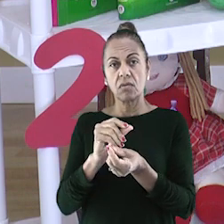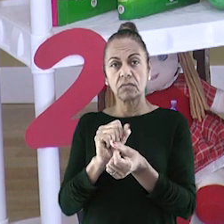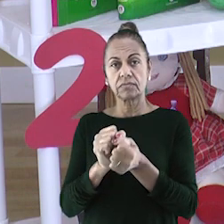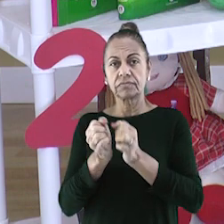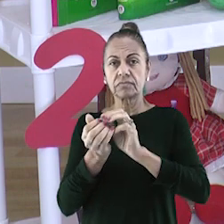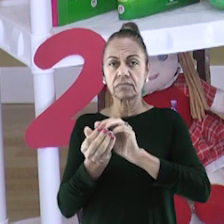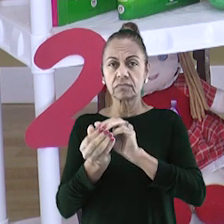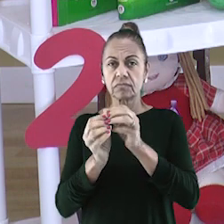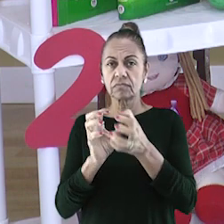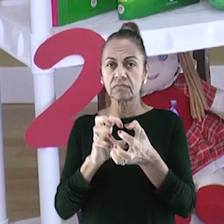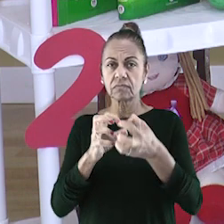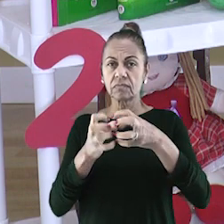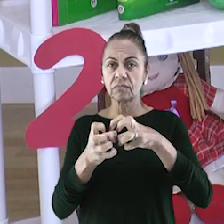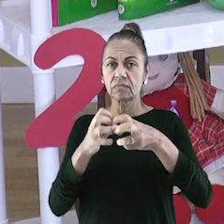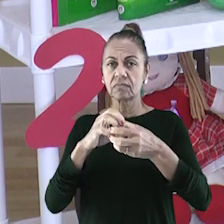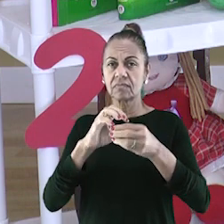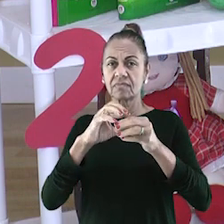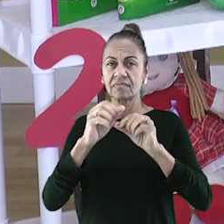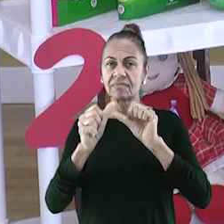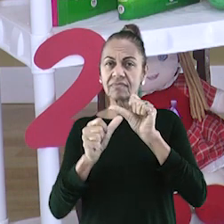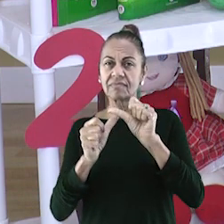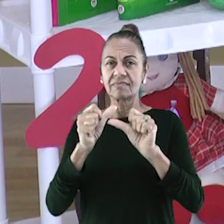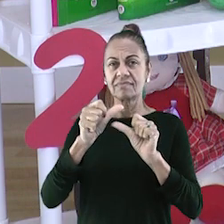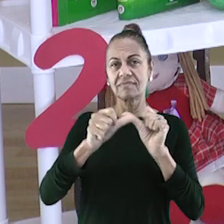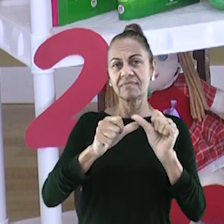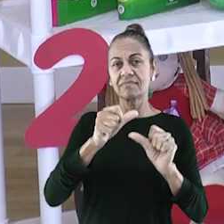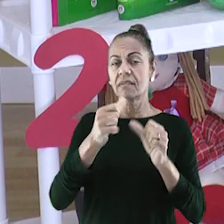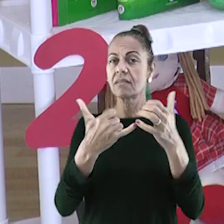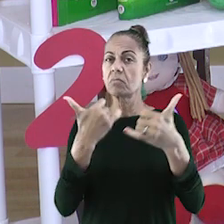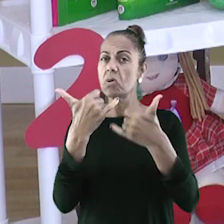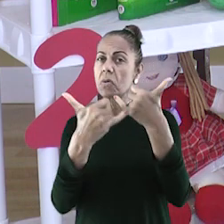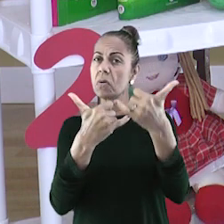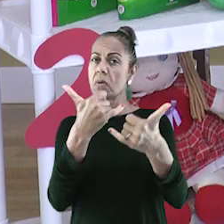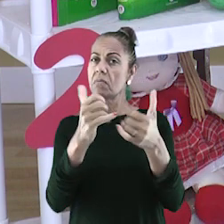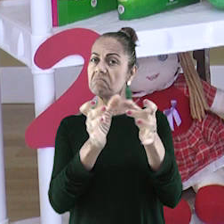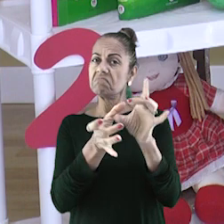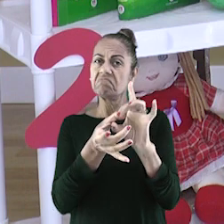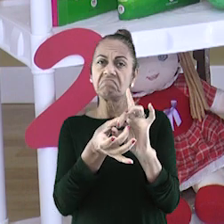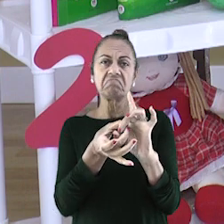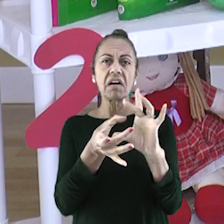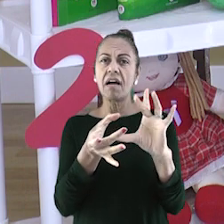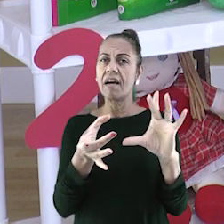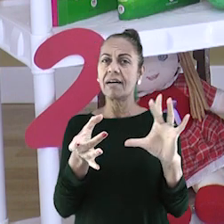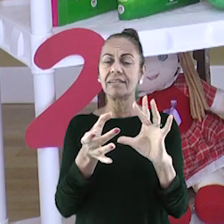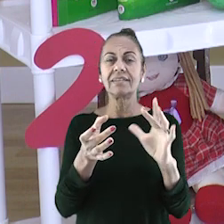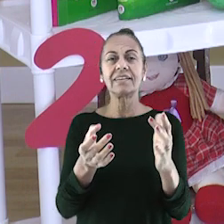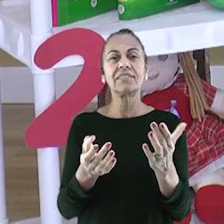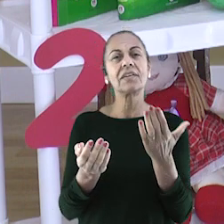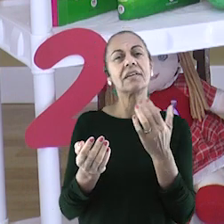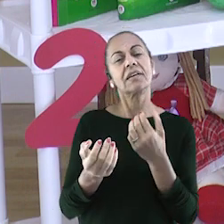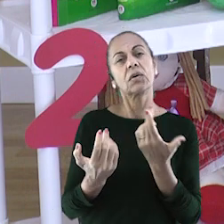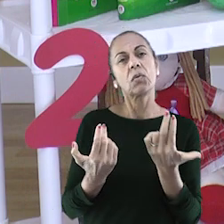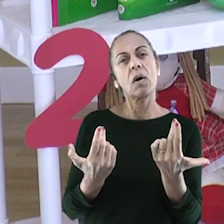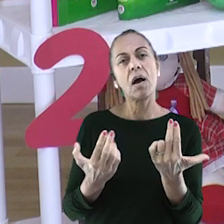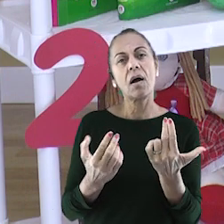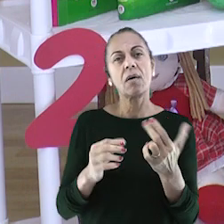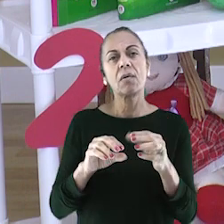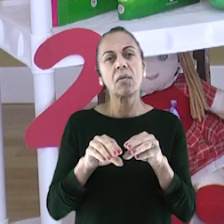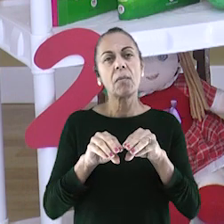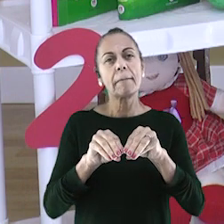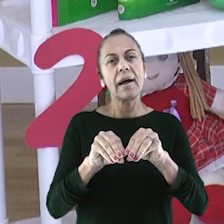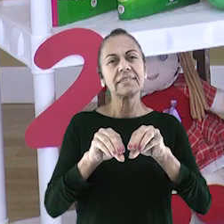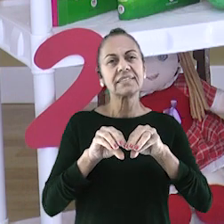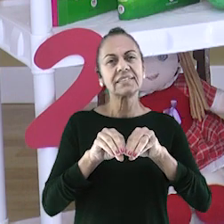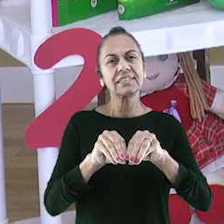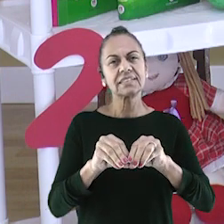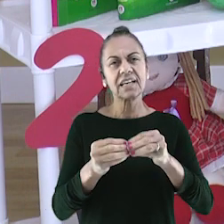gente consegue ir moldando ela na nossa mão. E você pode brincar com a argila do jeito que você quiser.